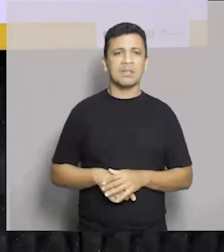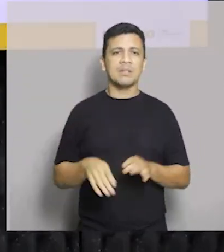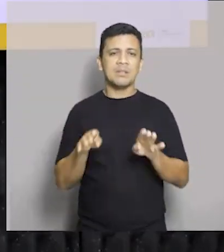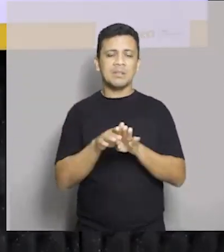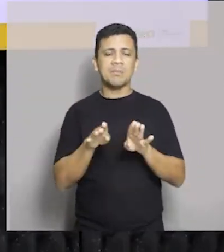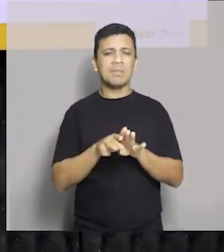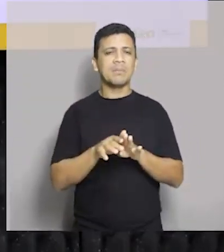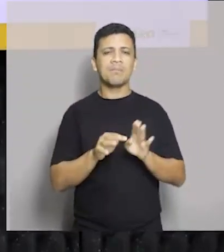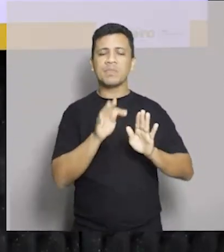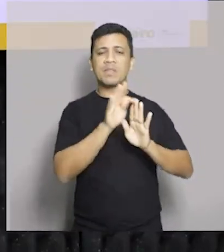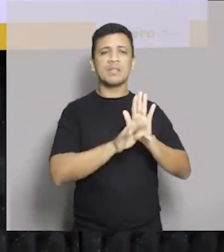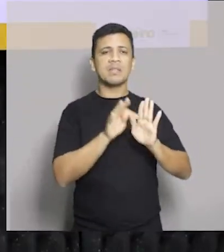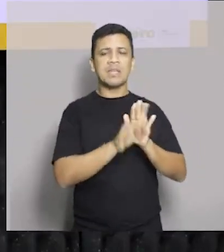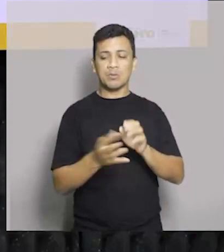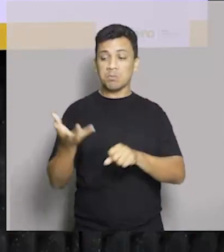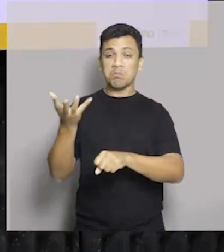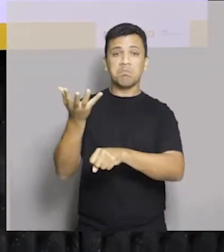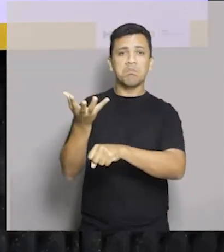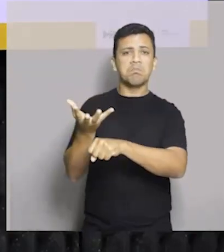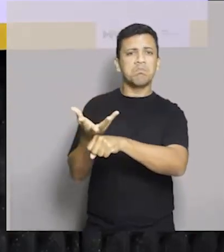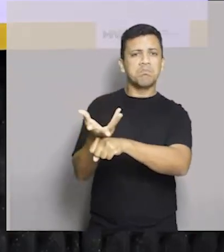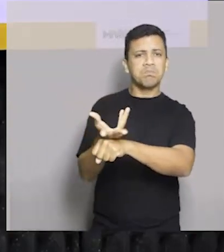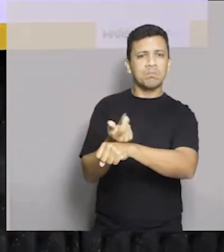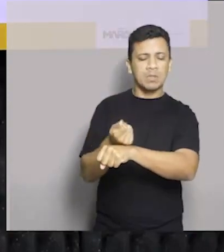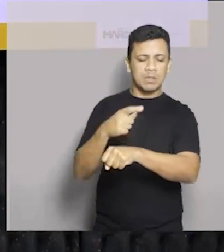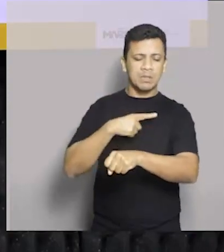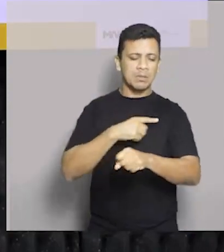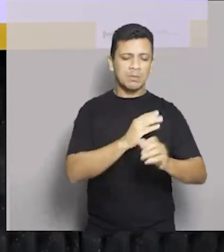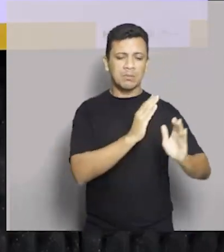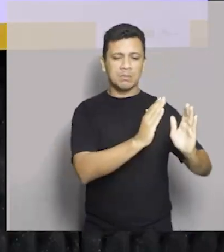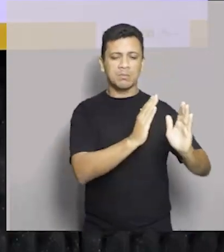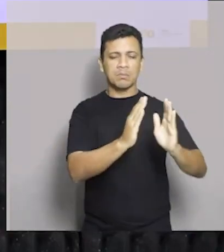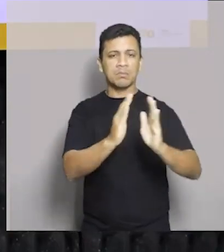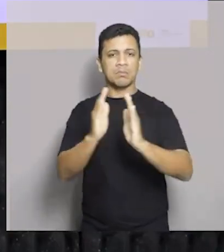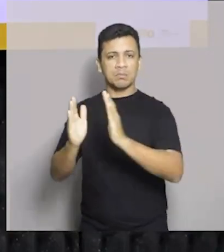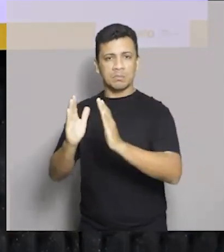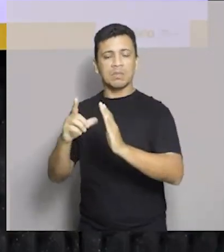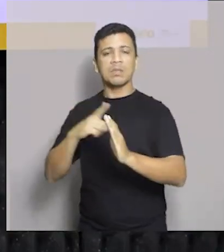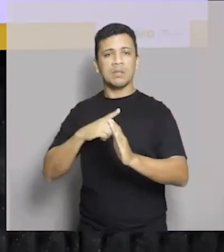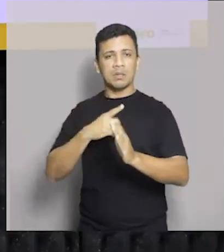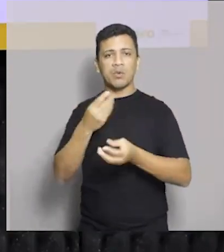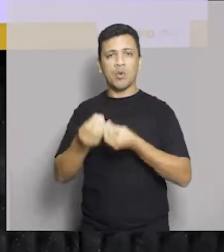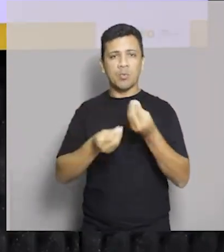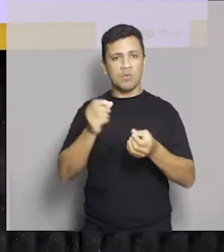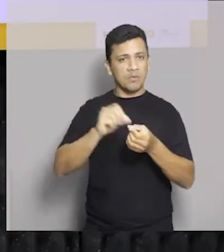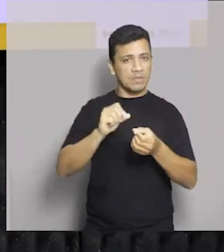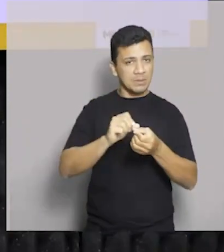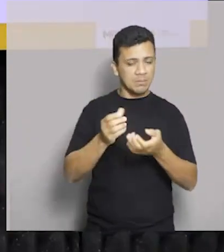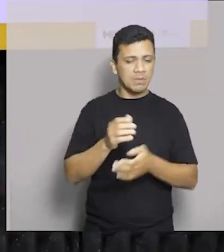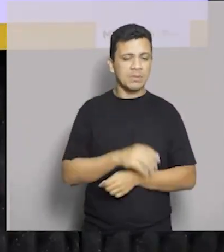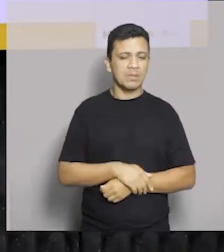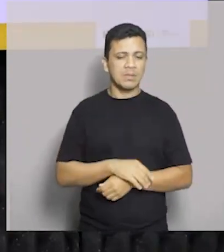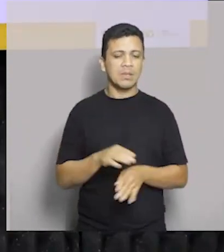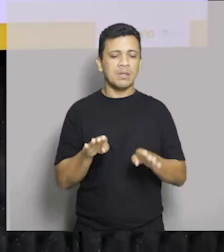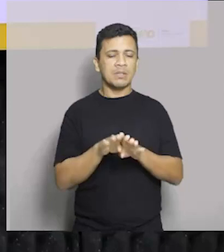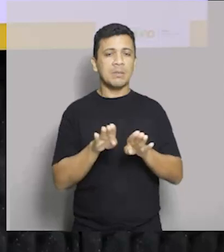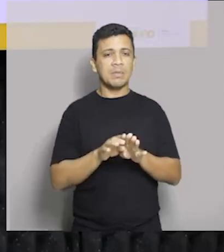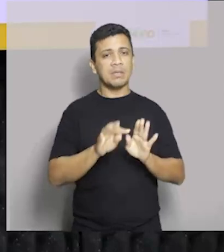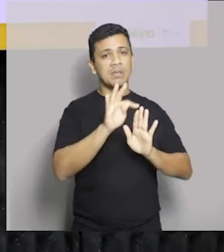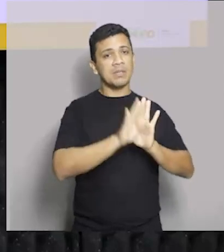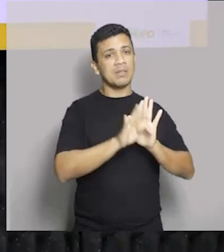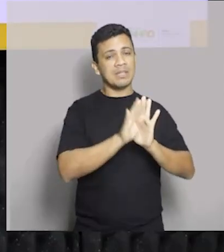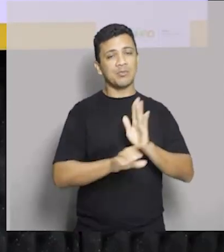injutivos são textos que têm o passo a passo ou o procedimento de alguma coisa. E textos